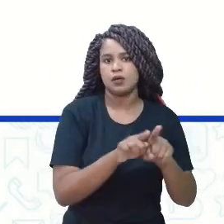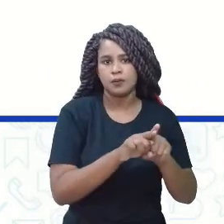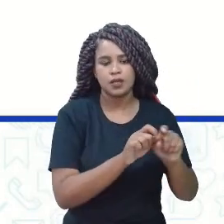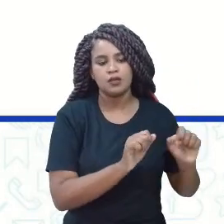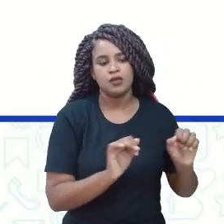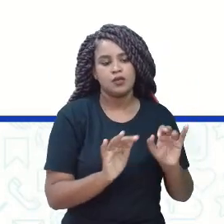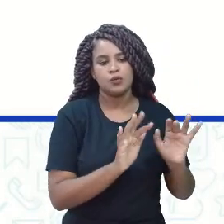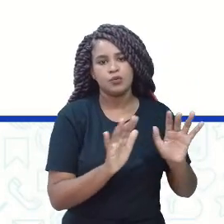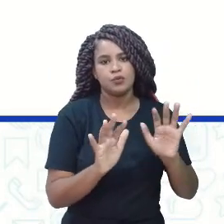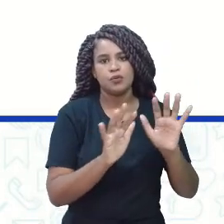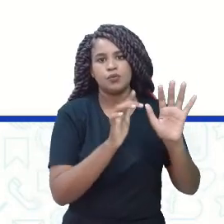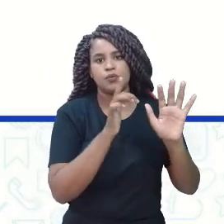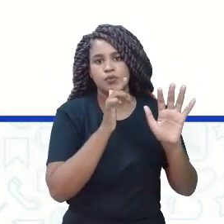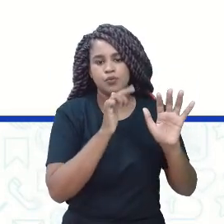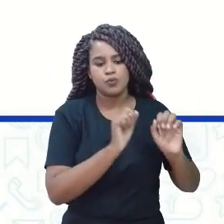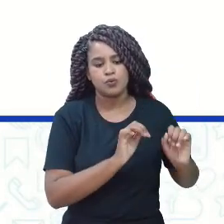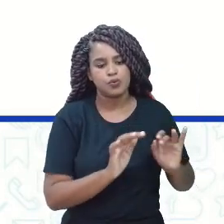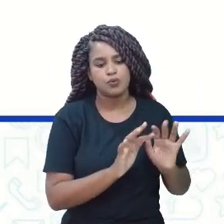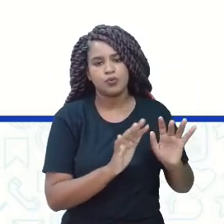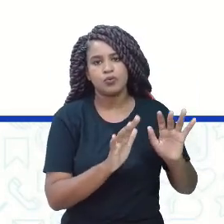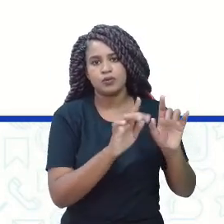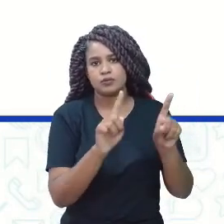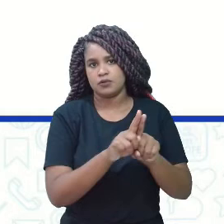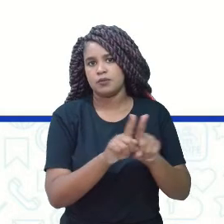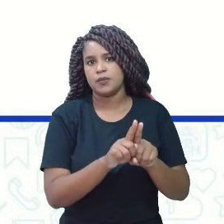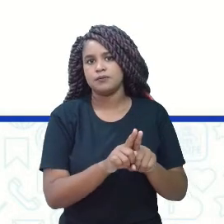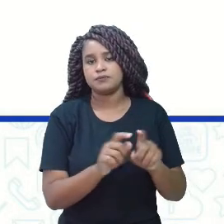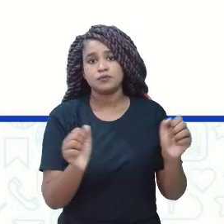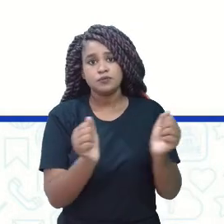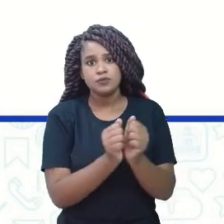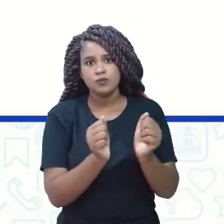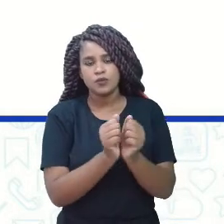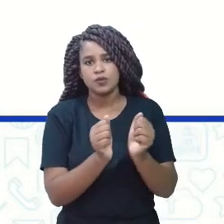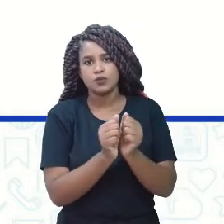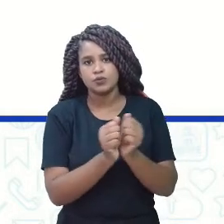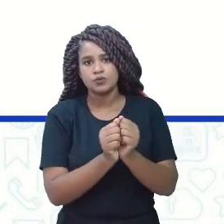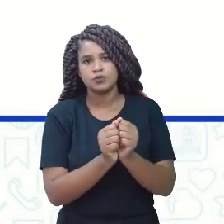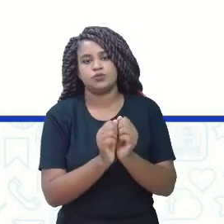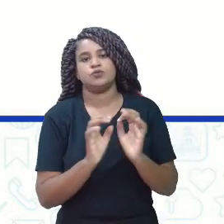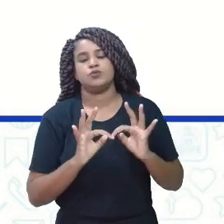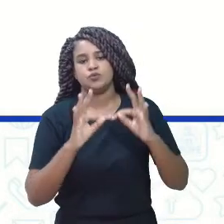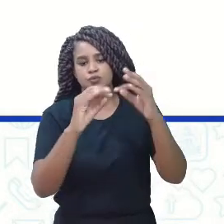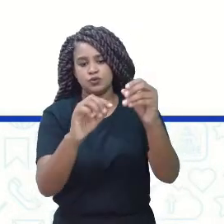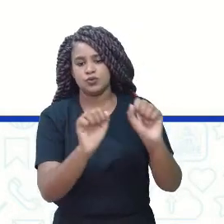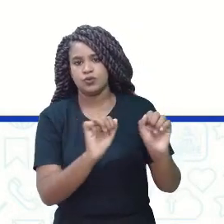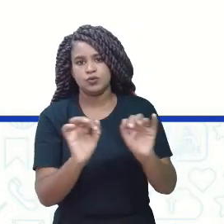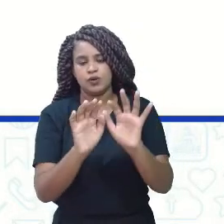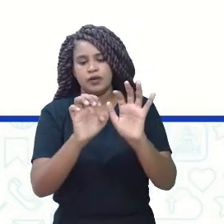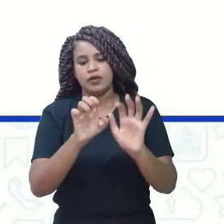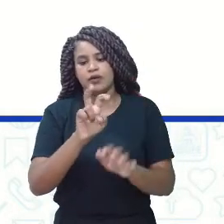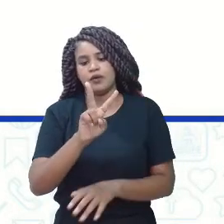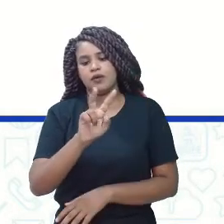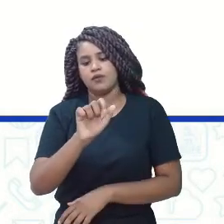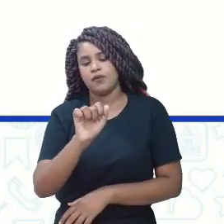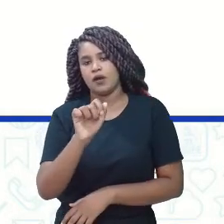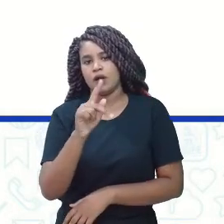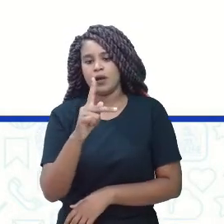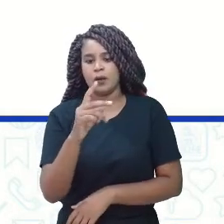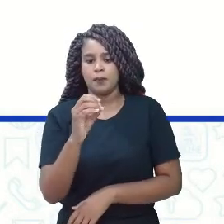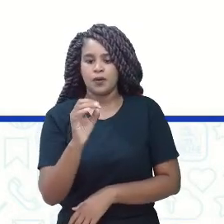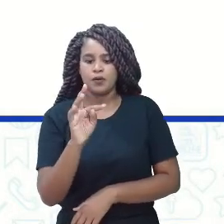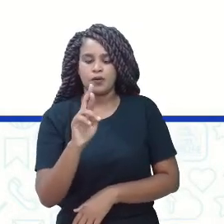essa evaporação de um com a transpiração do outro, aí tem aquele fenômeno da evapotranspiração, que é a evaporação do solo